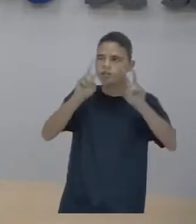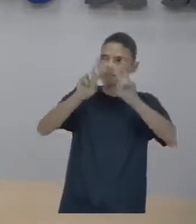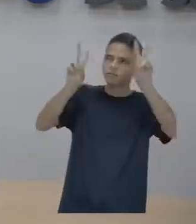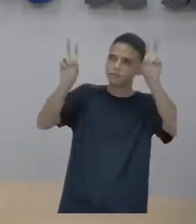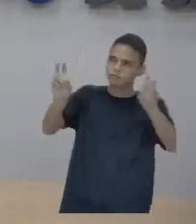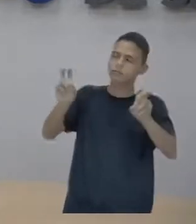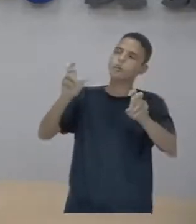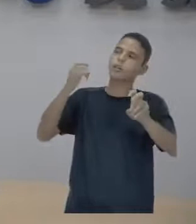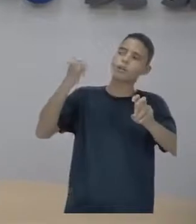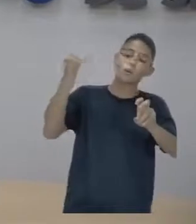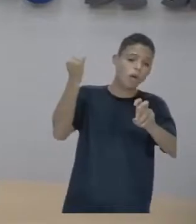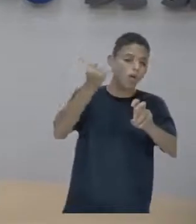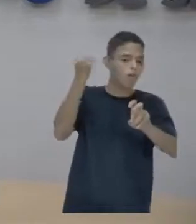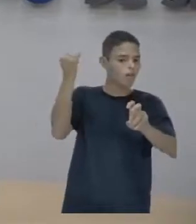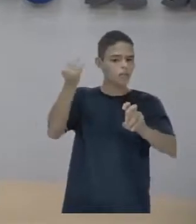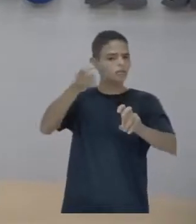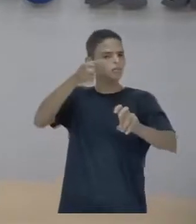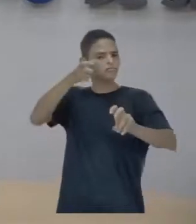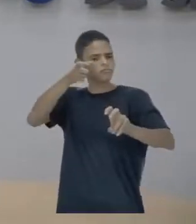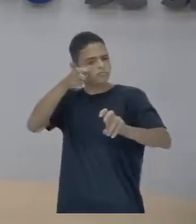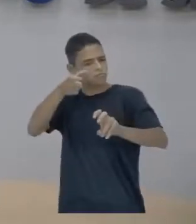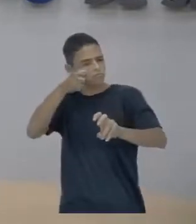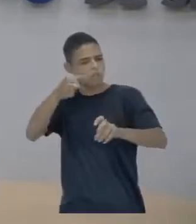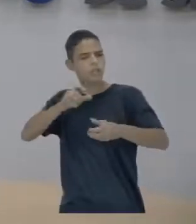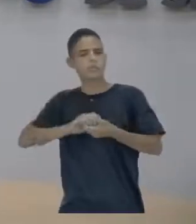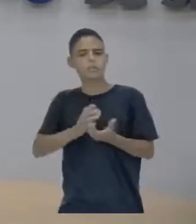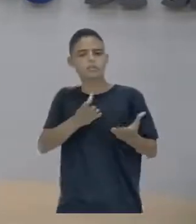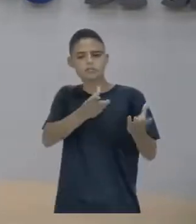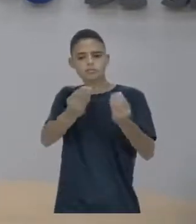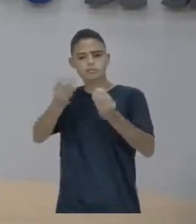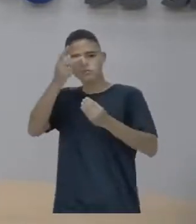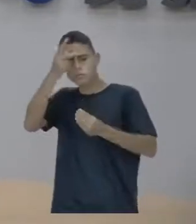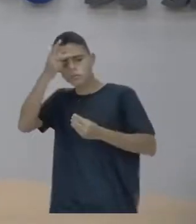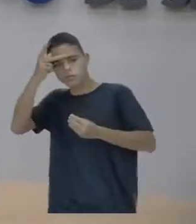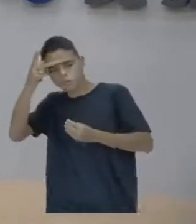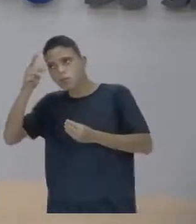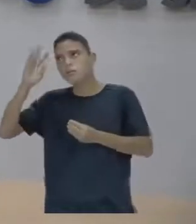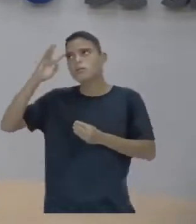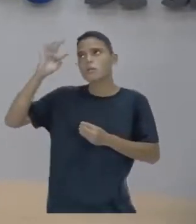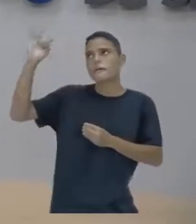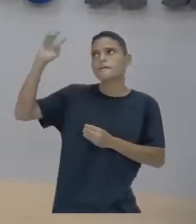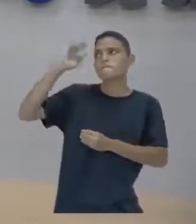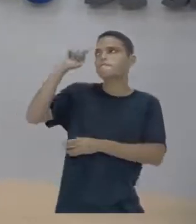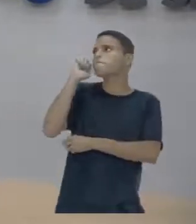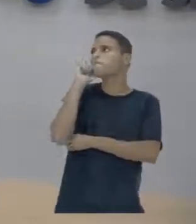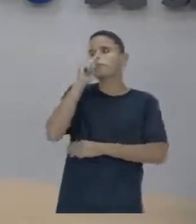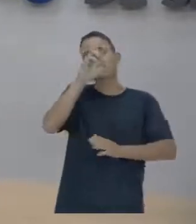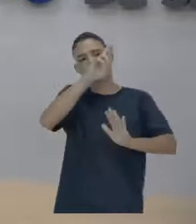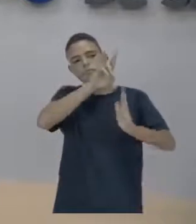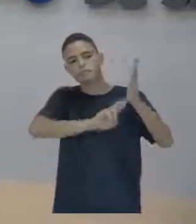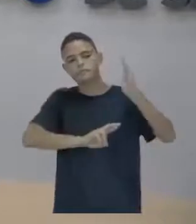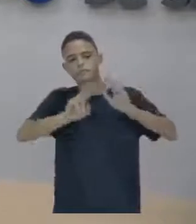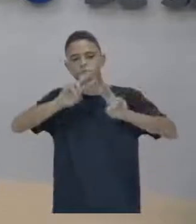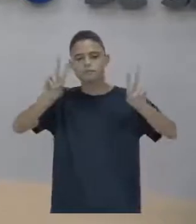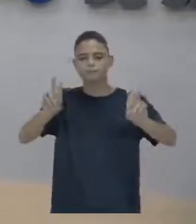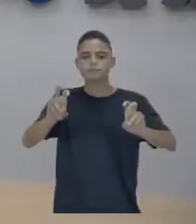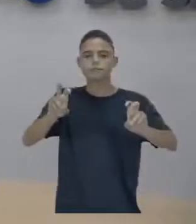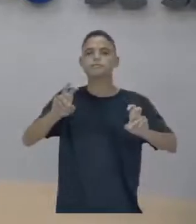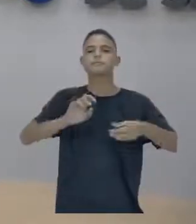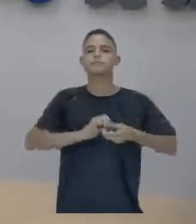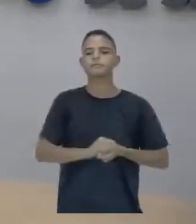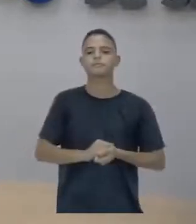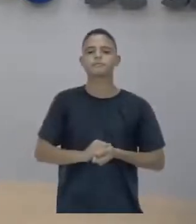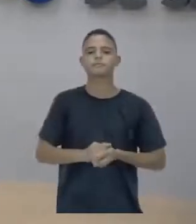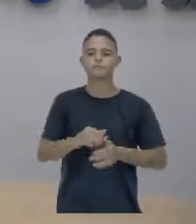interesse, de muitas pessoas, para que haja reflexão sobre o tema. E pensando nisso, gente, eu quero só fazer